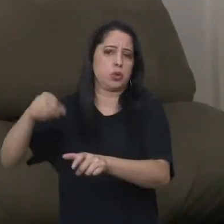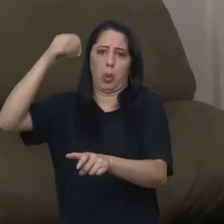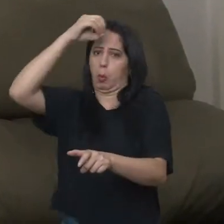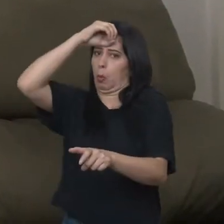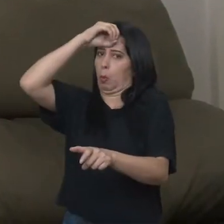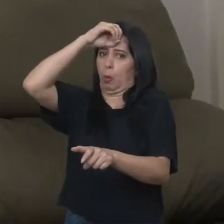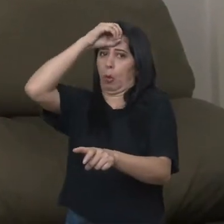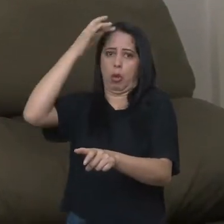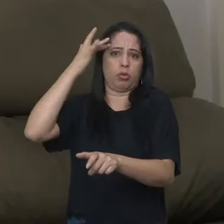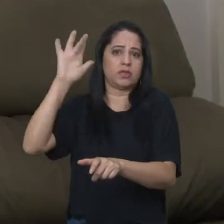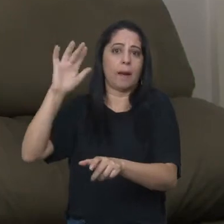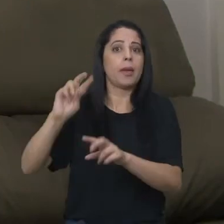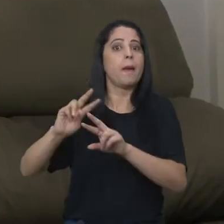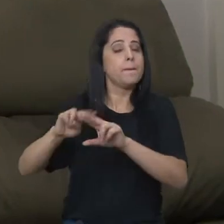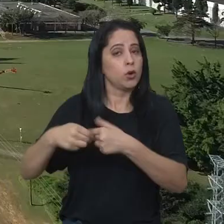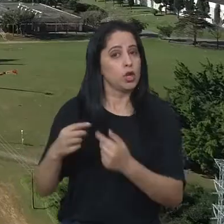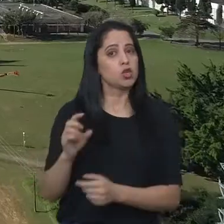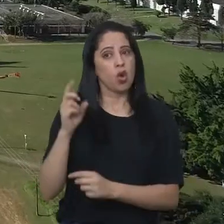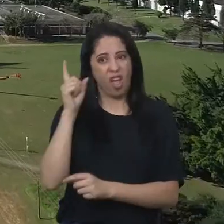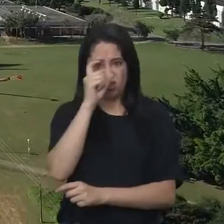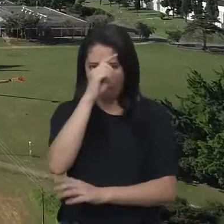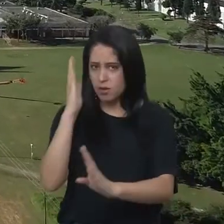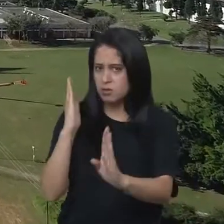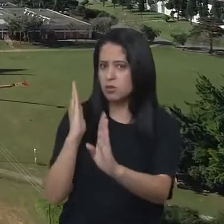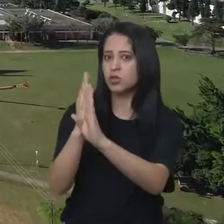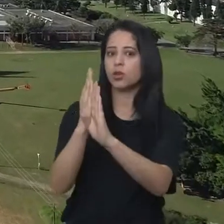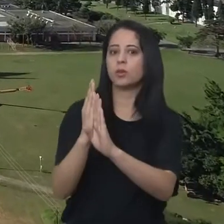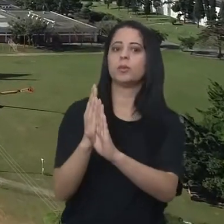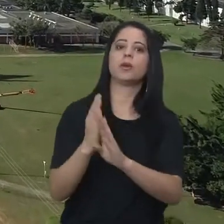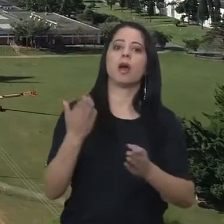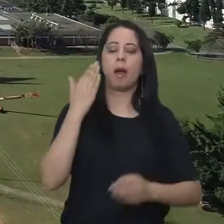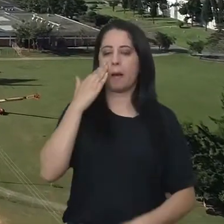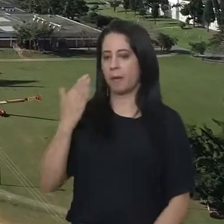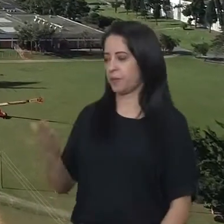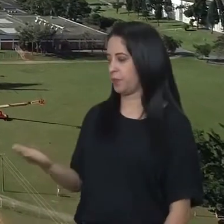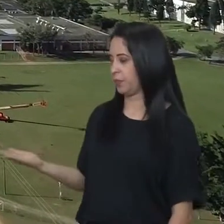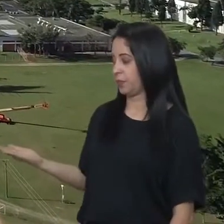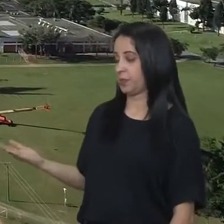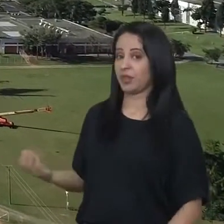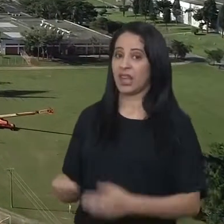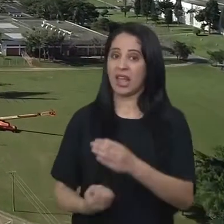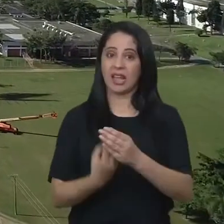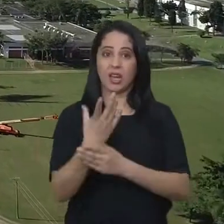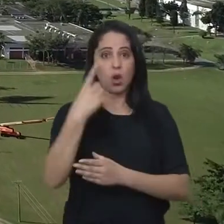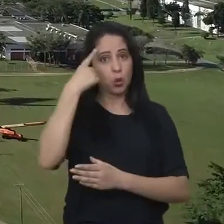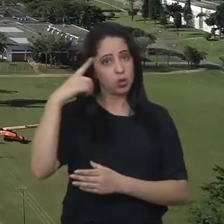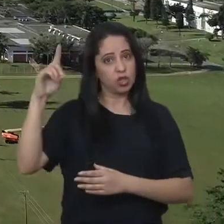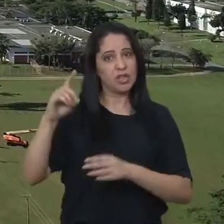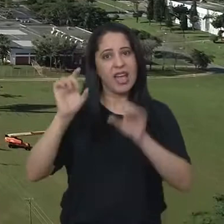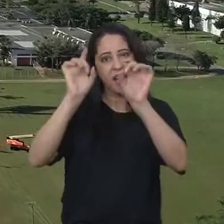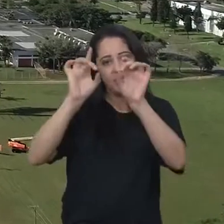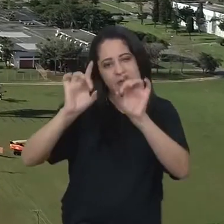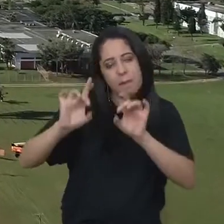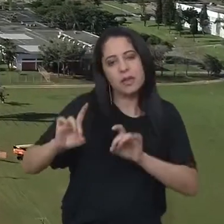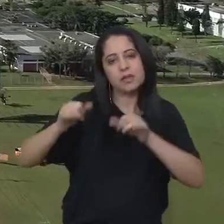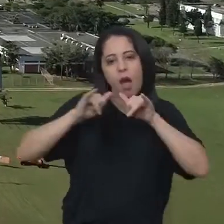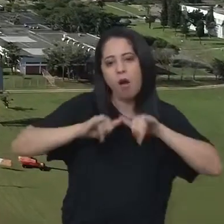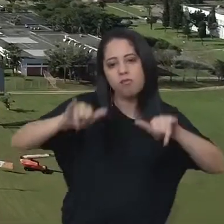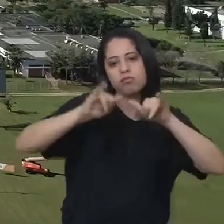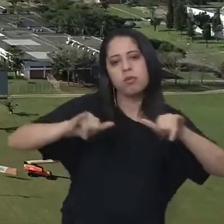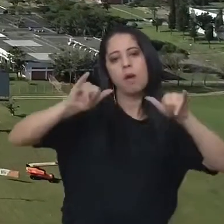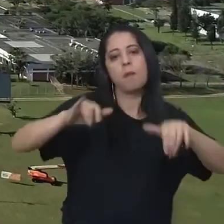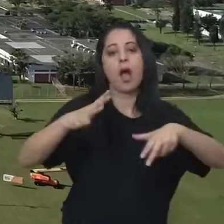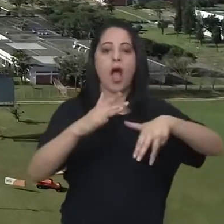pode ter até um difícil diagnóstico. Por este motivo, no dia 22 de setembro, foi criado o Dia Mundial da Conscientização